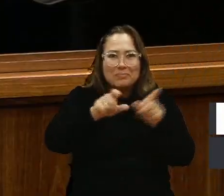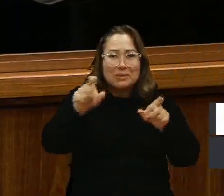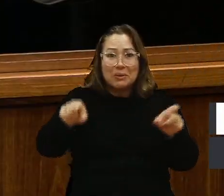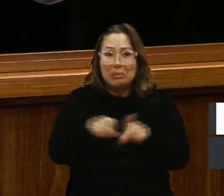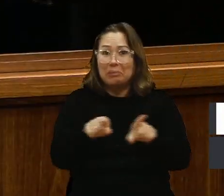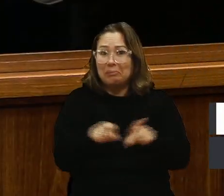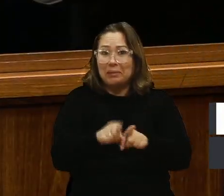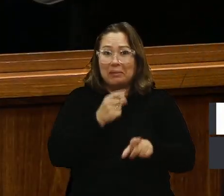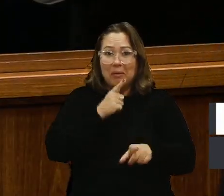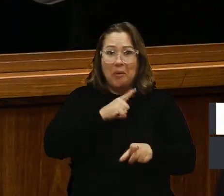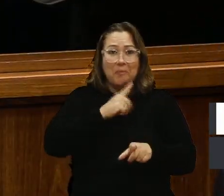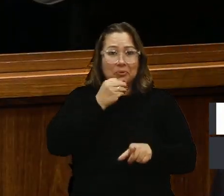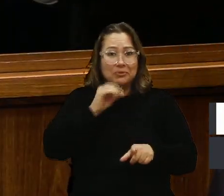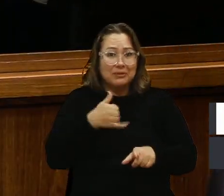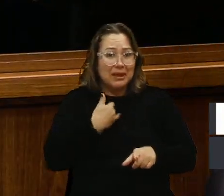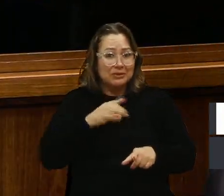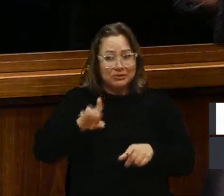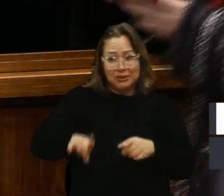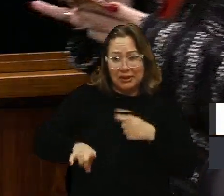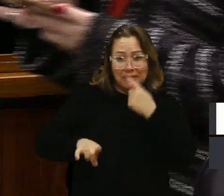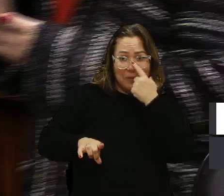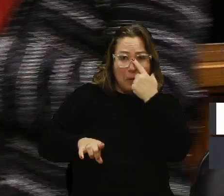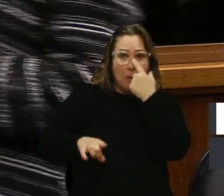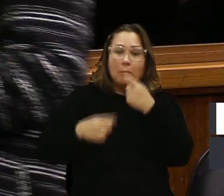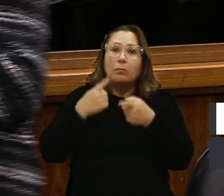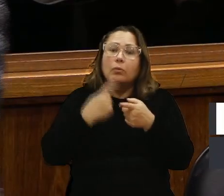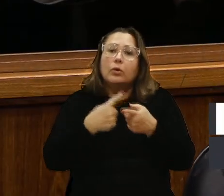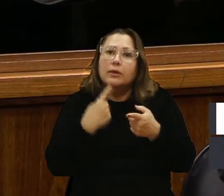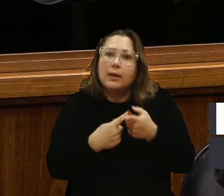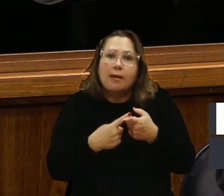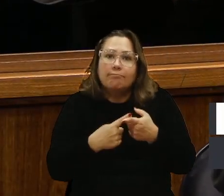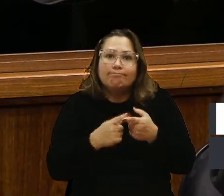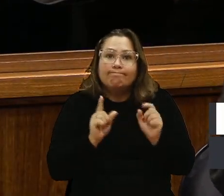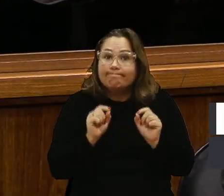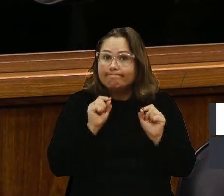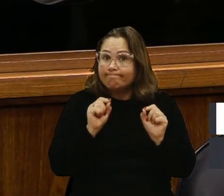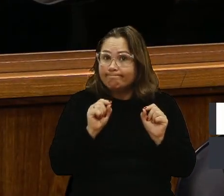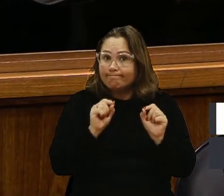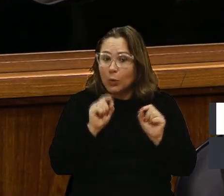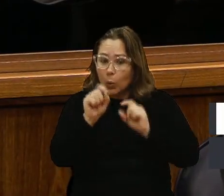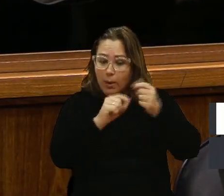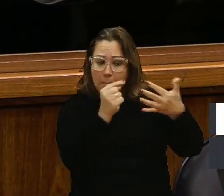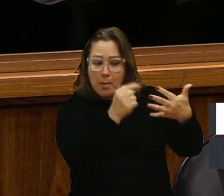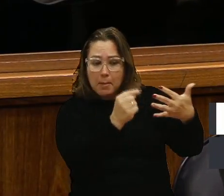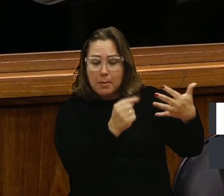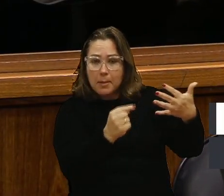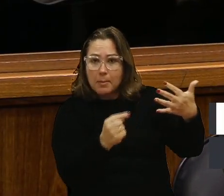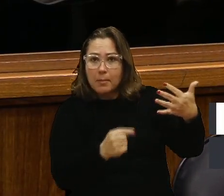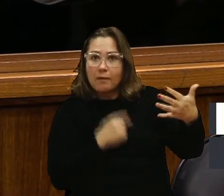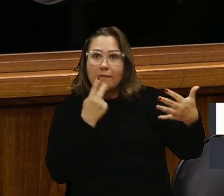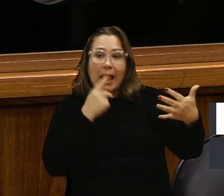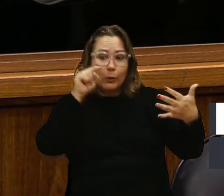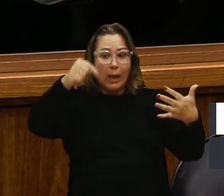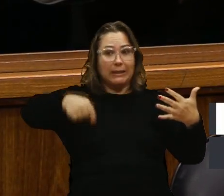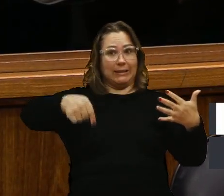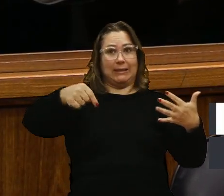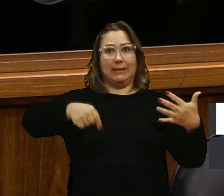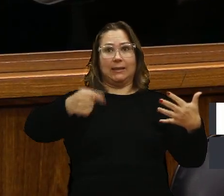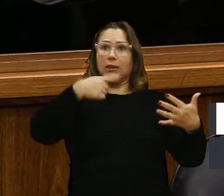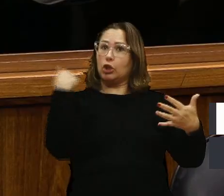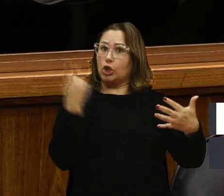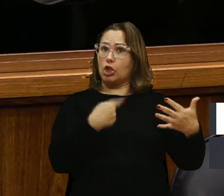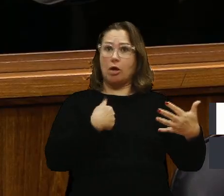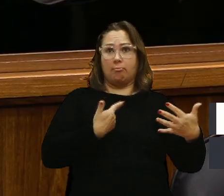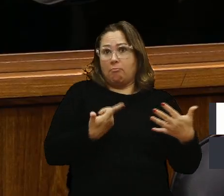tenham oportunidade? E baseado em que fatos que foi falado aqui que a gente